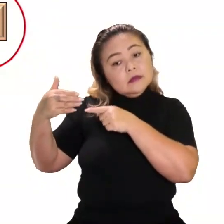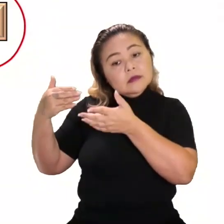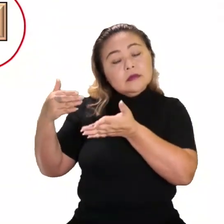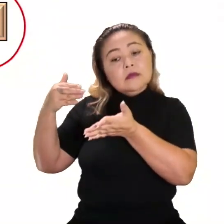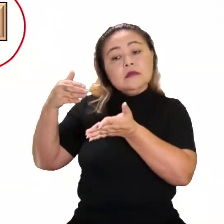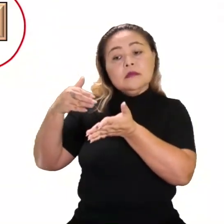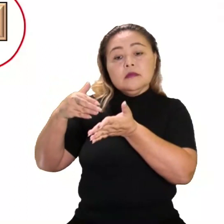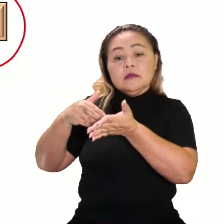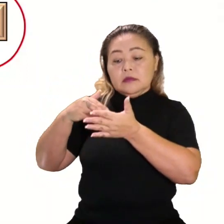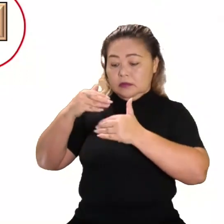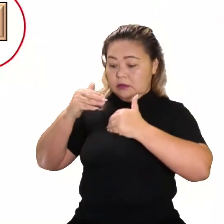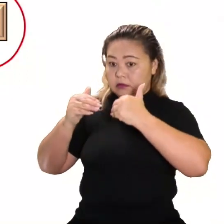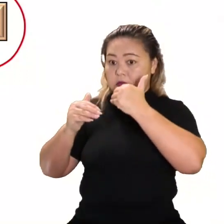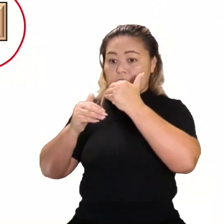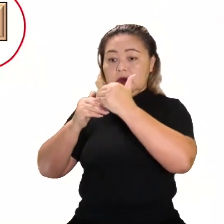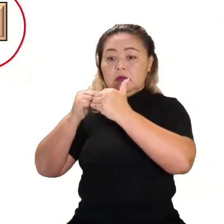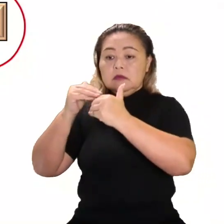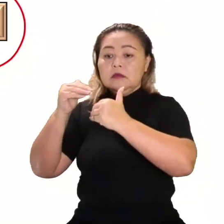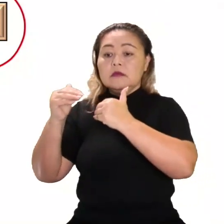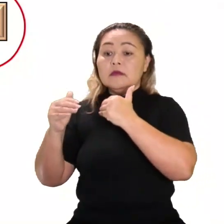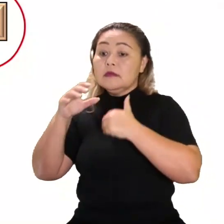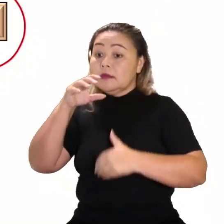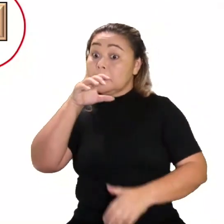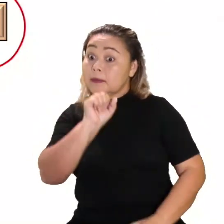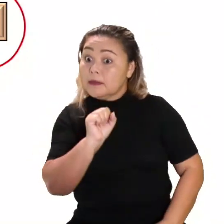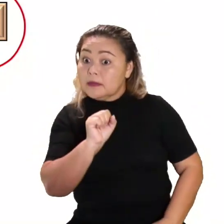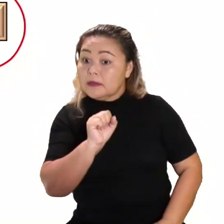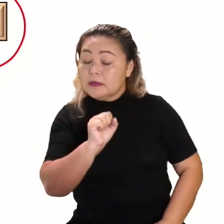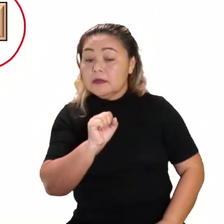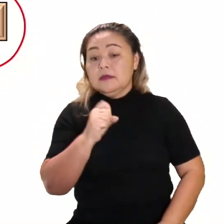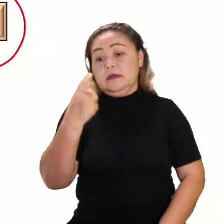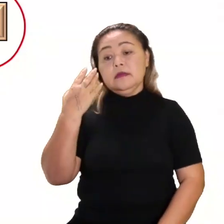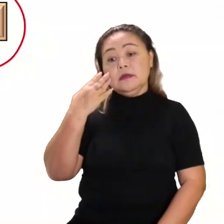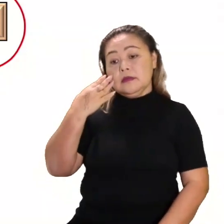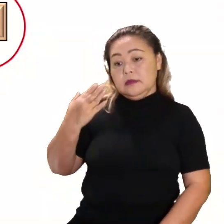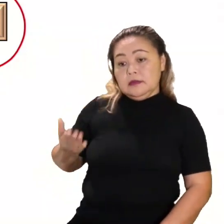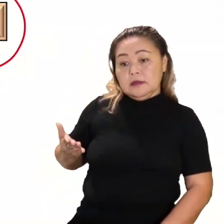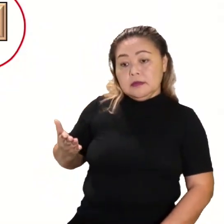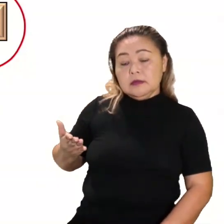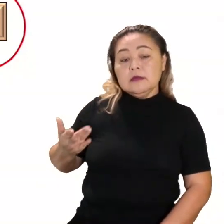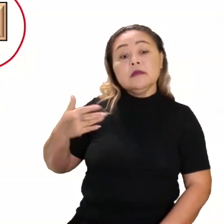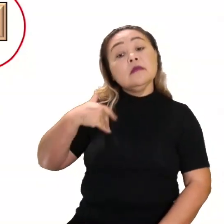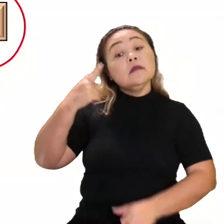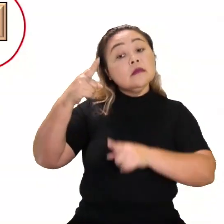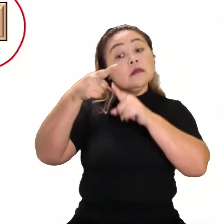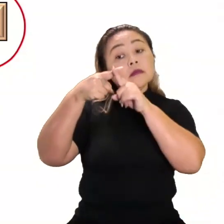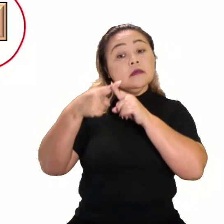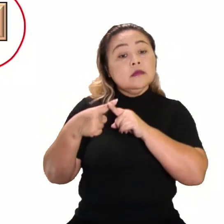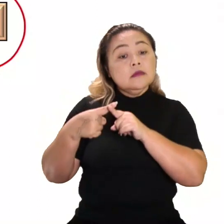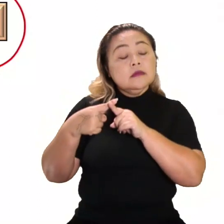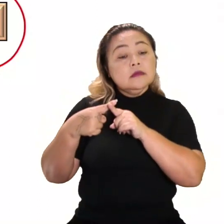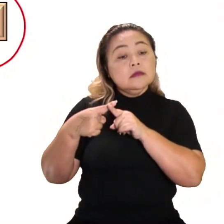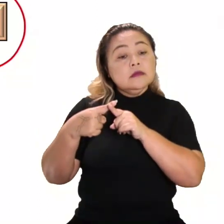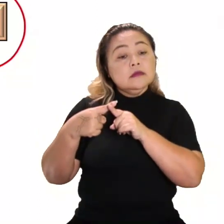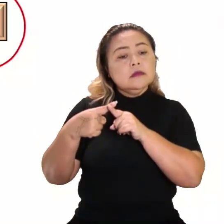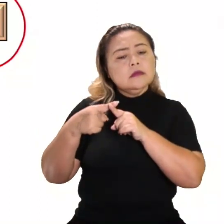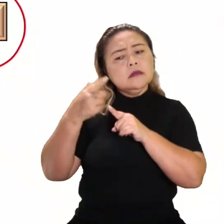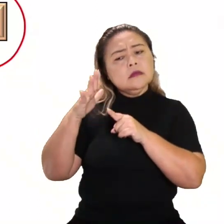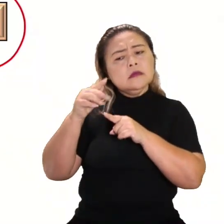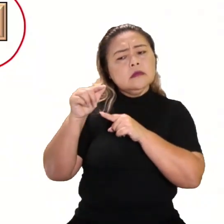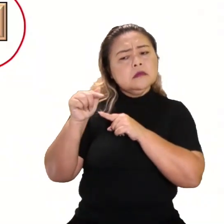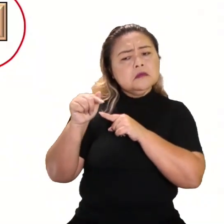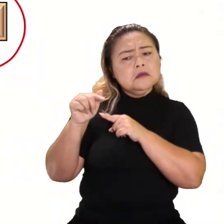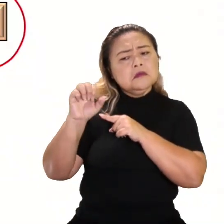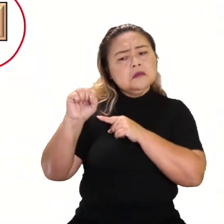chegamos aí a um crescimento bem rápido, né? A gente viu, né, que como é uma multiplicação, a gente viu ali que lá pelo